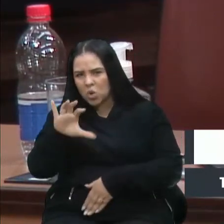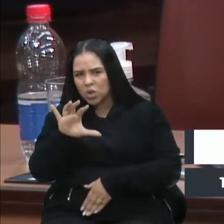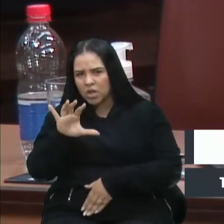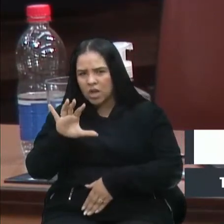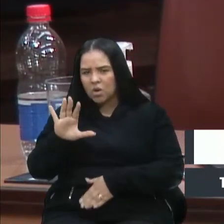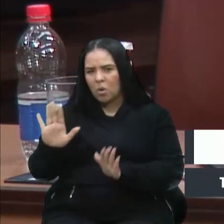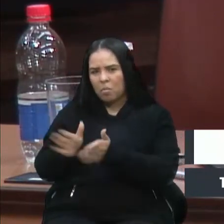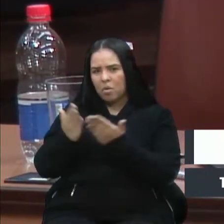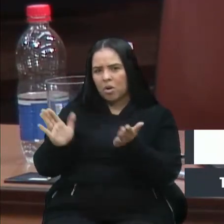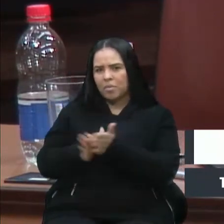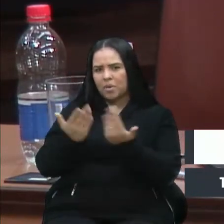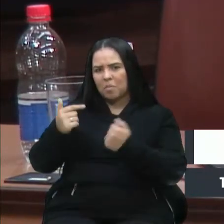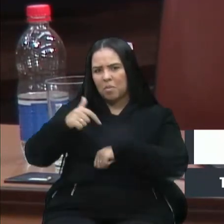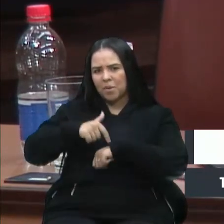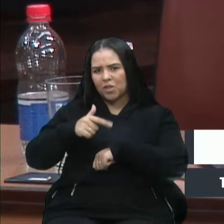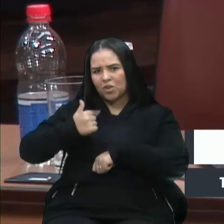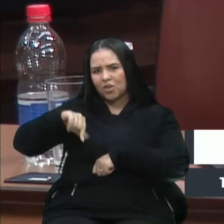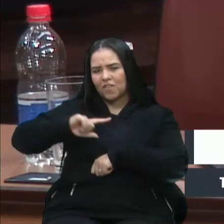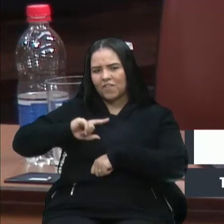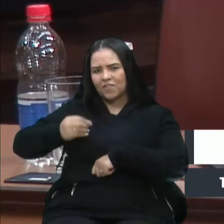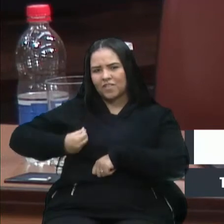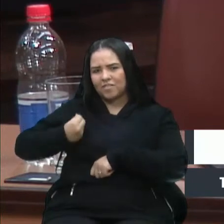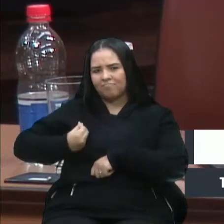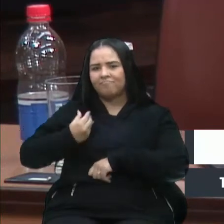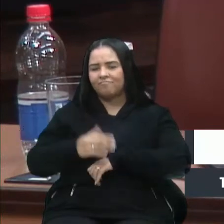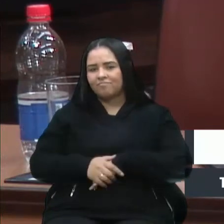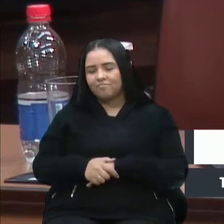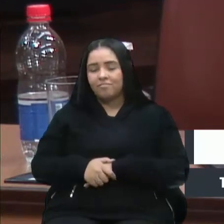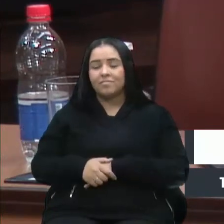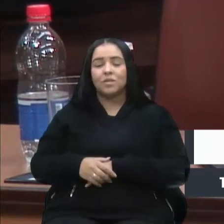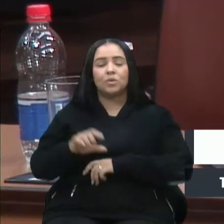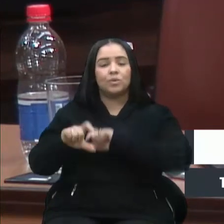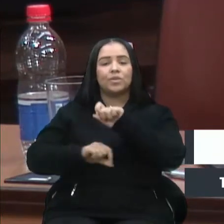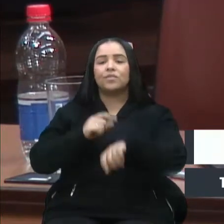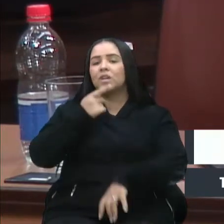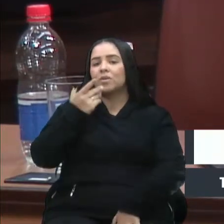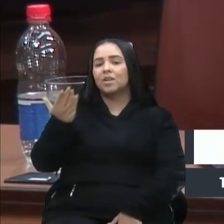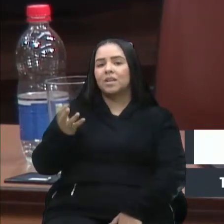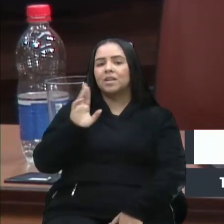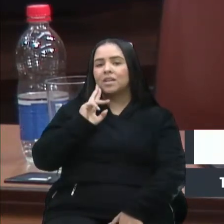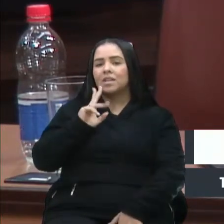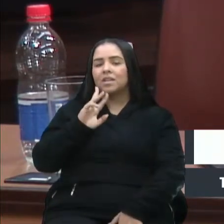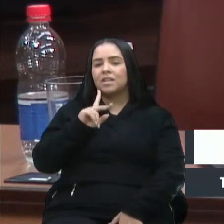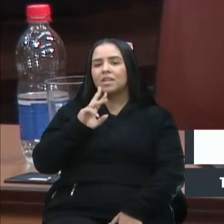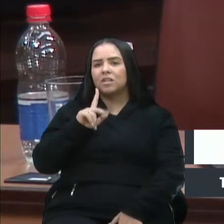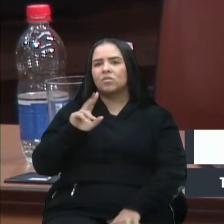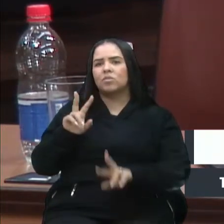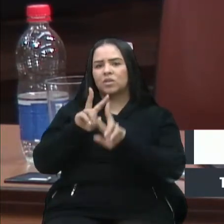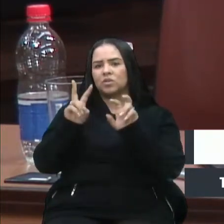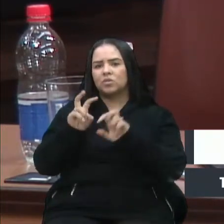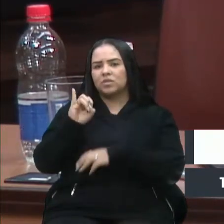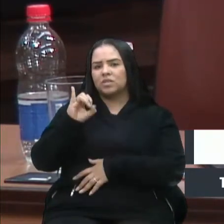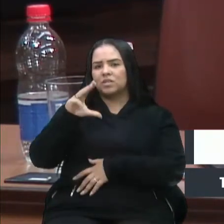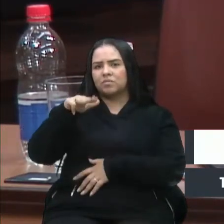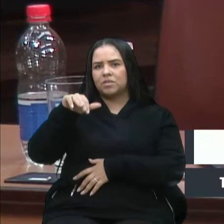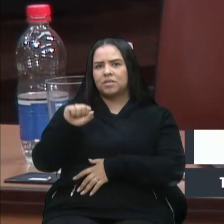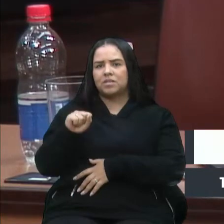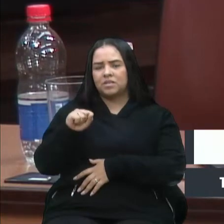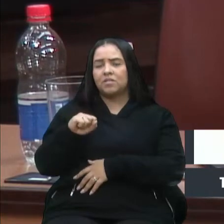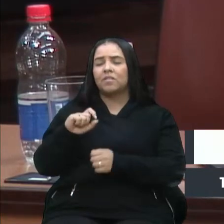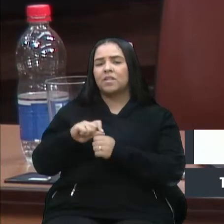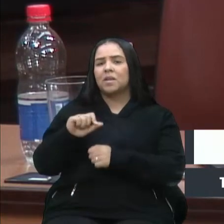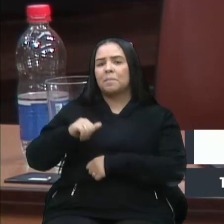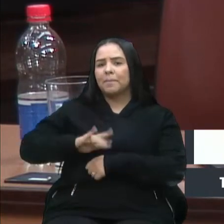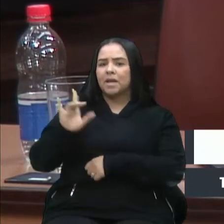que nós estamos vivendo Então essa questão que o Renato Oliveira Levantou que sobre ICMS justamente vai